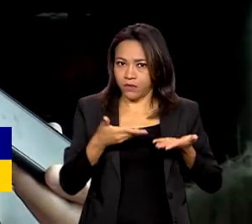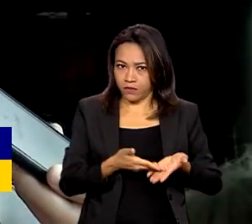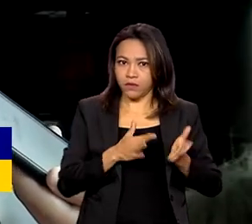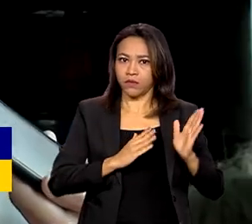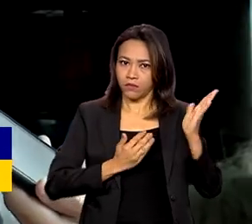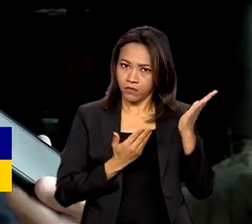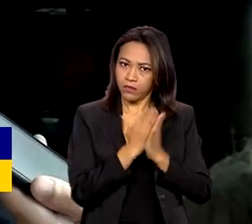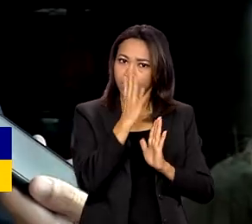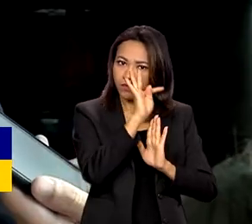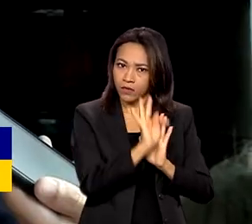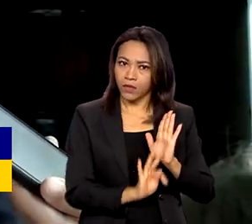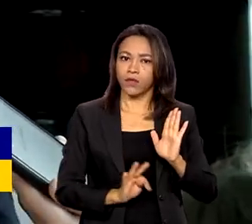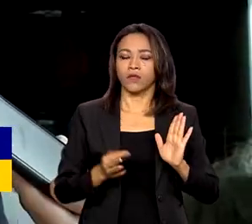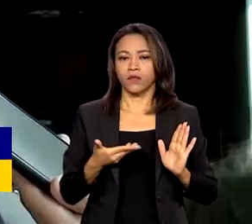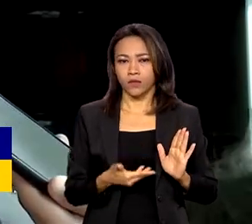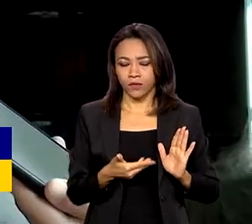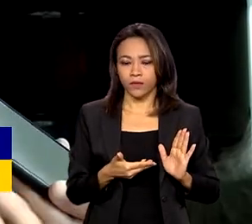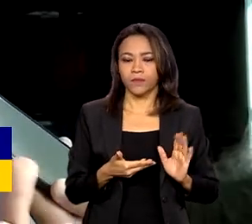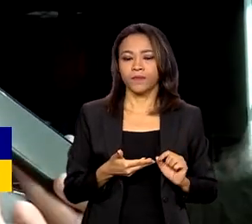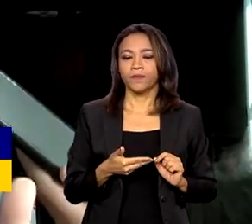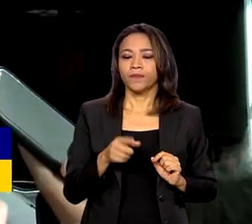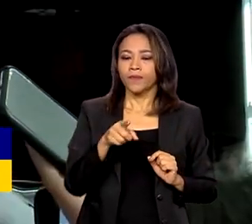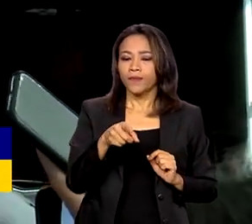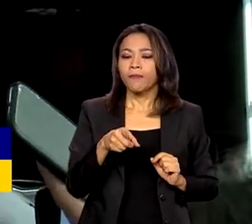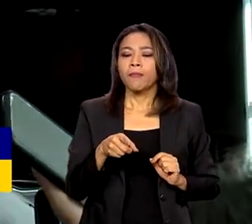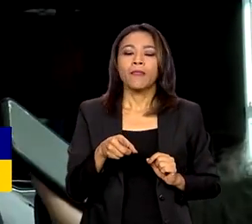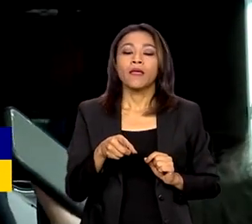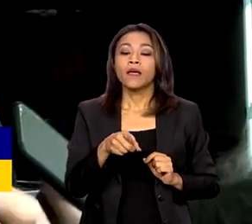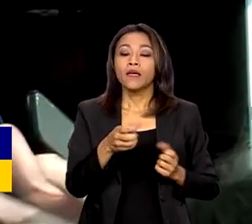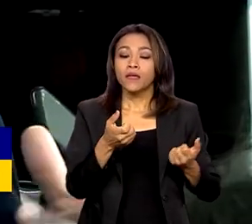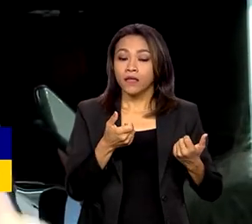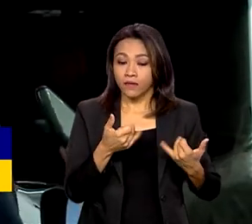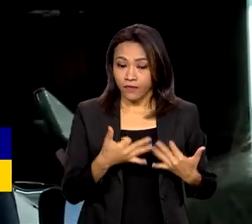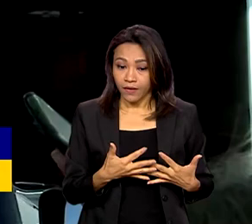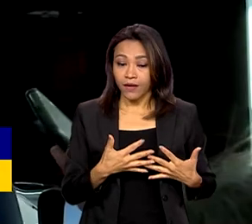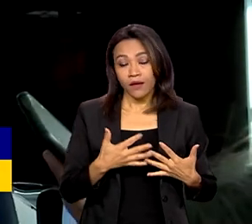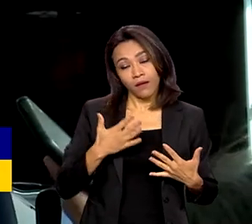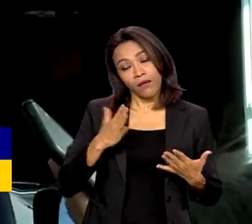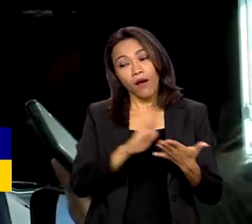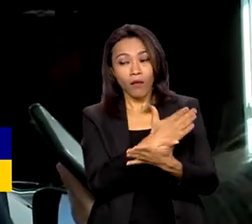equilíbrio, evidentemente, num Congresso tão heterogêneo, vai acabar desagradando